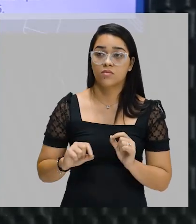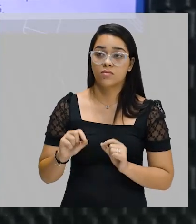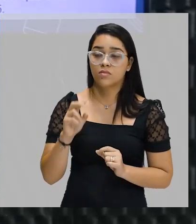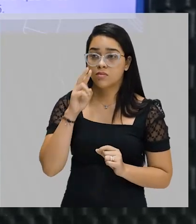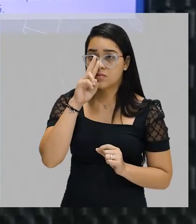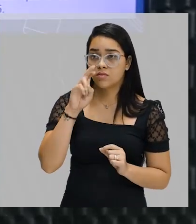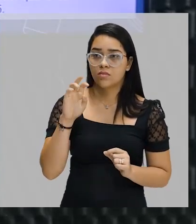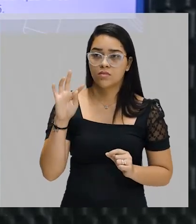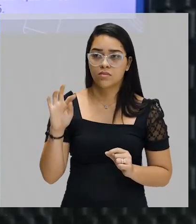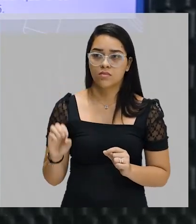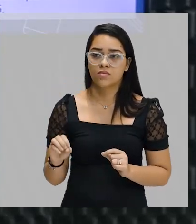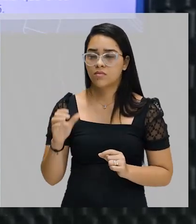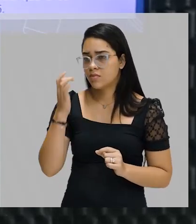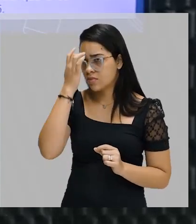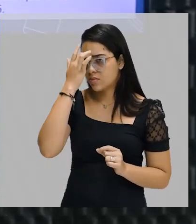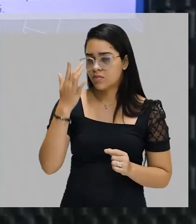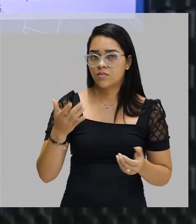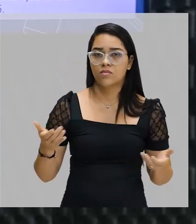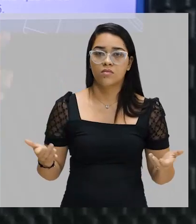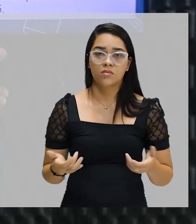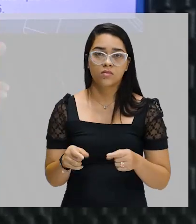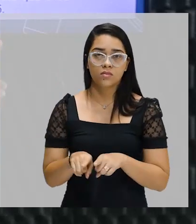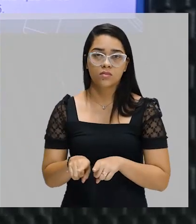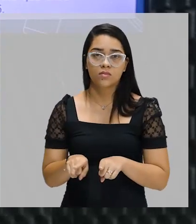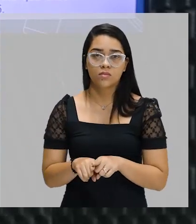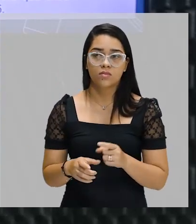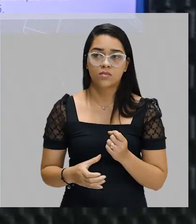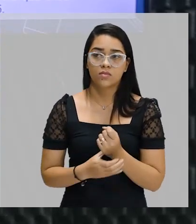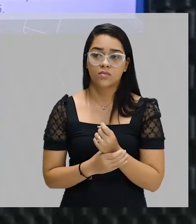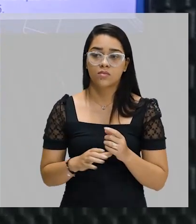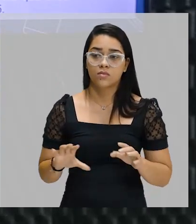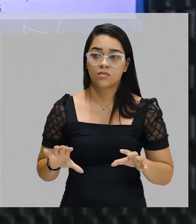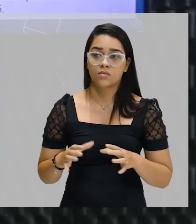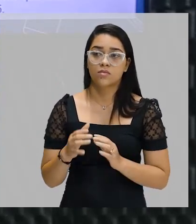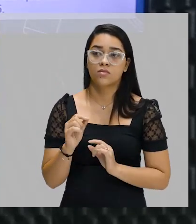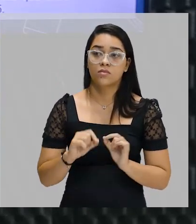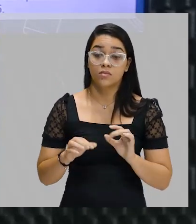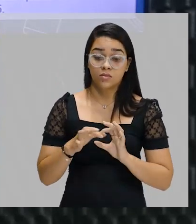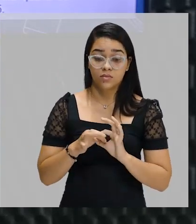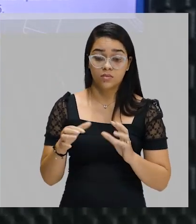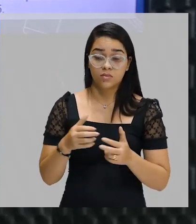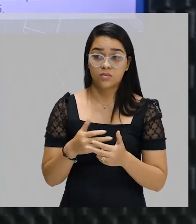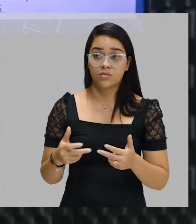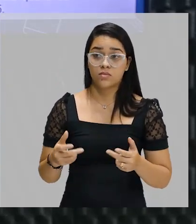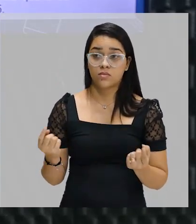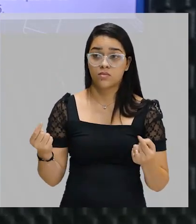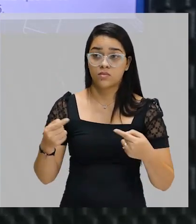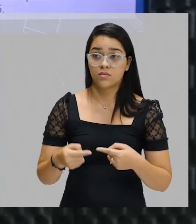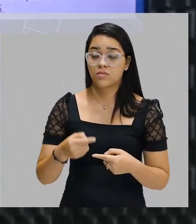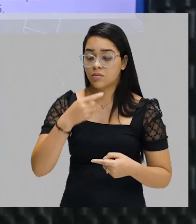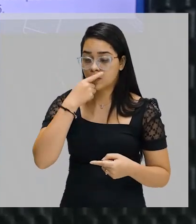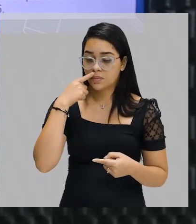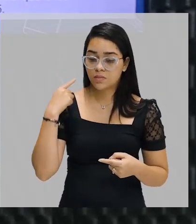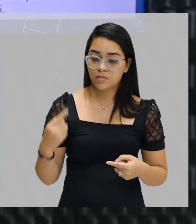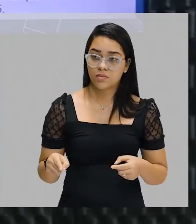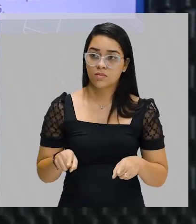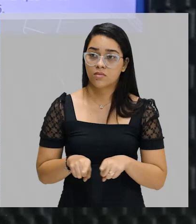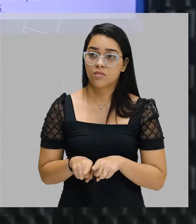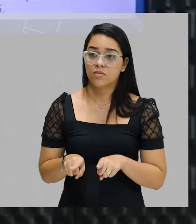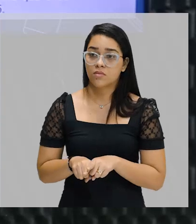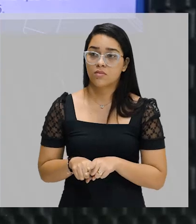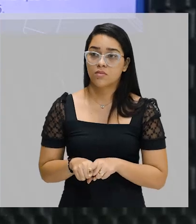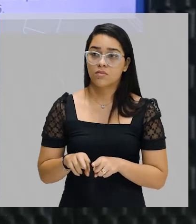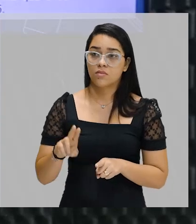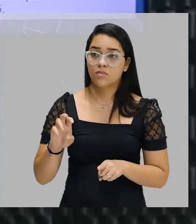galera, tá? Vou te dar um exemplo fácil agora. O Conselho de Segurança se reuniu para deliberar sanções econômicas contra a Rússia e a Rússia ela